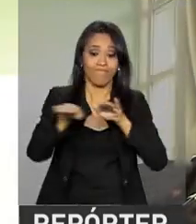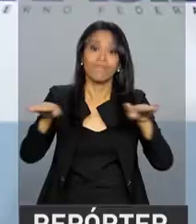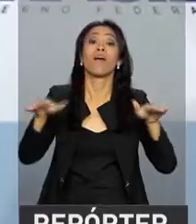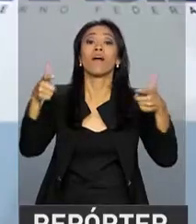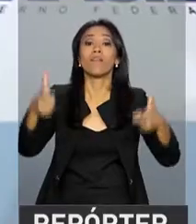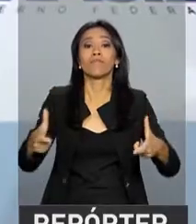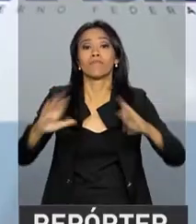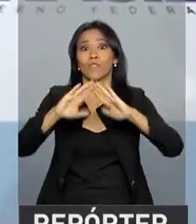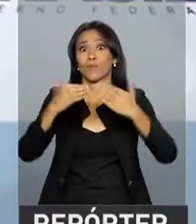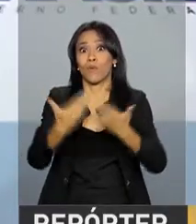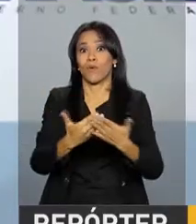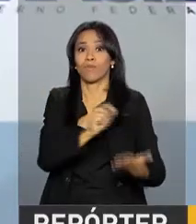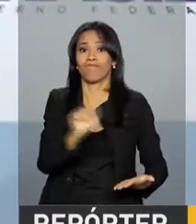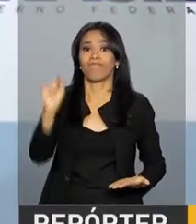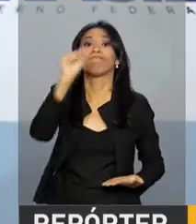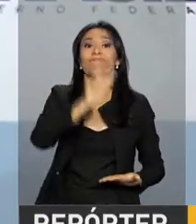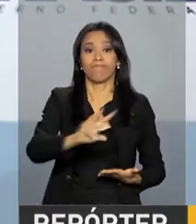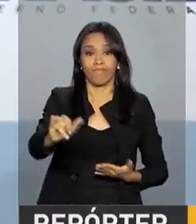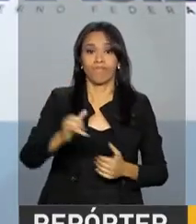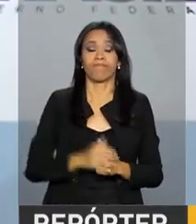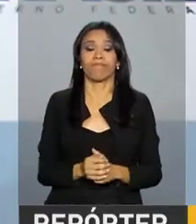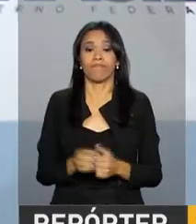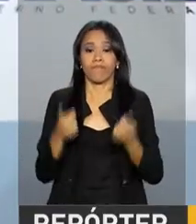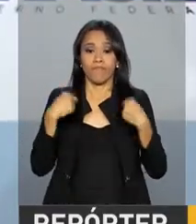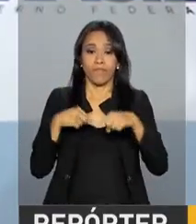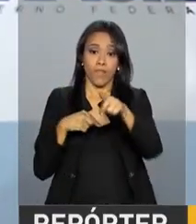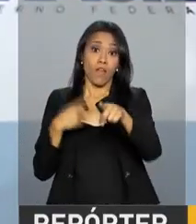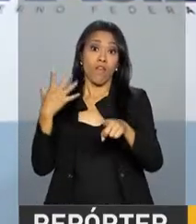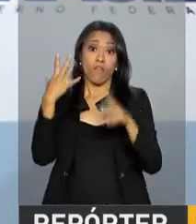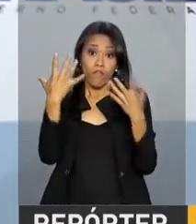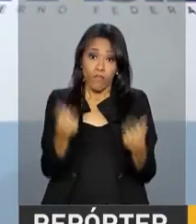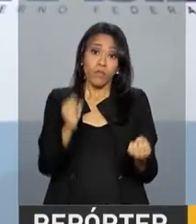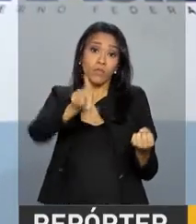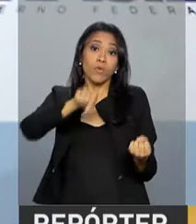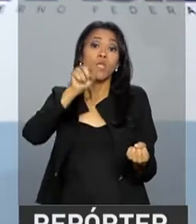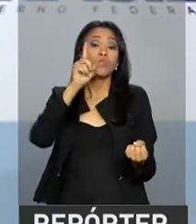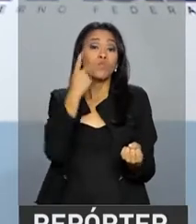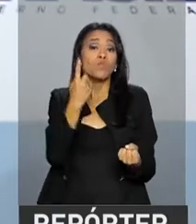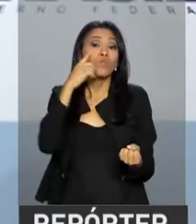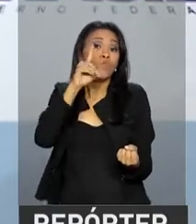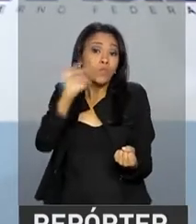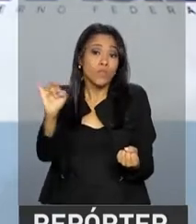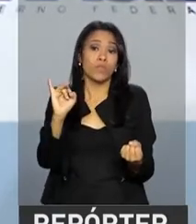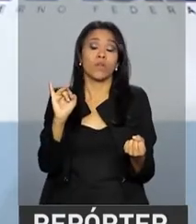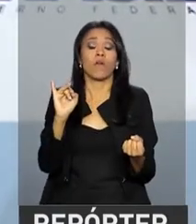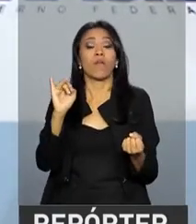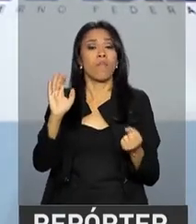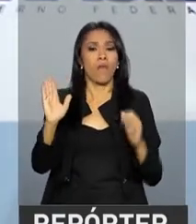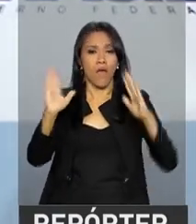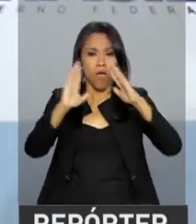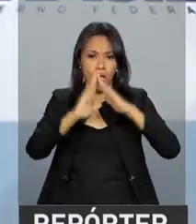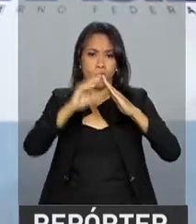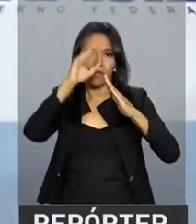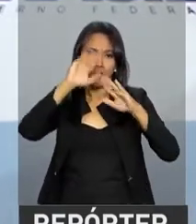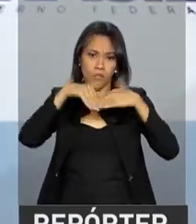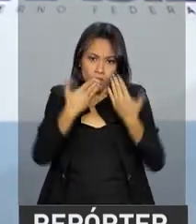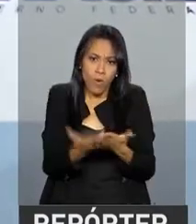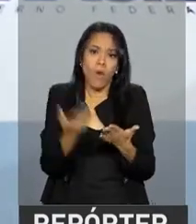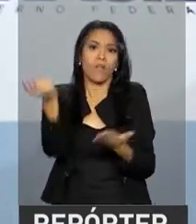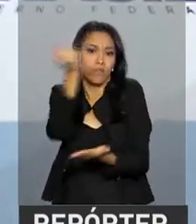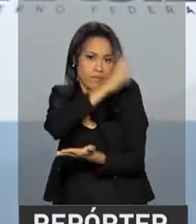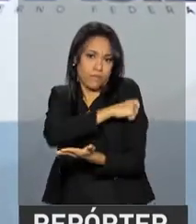escolas nós adotaremos um dia para a vacinação nas escolas também isso vai ser um grande avanço